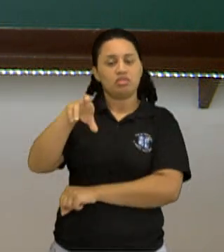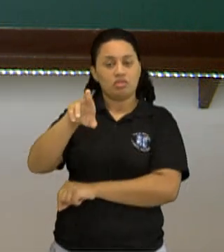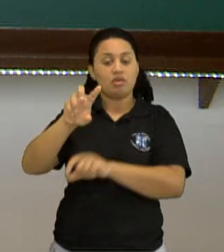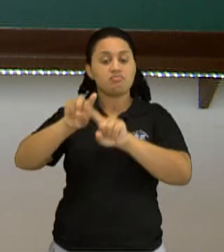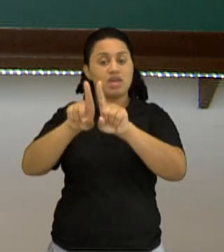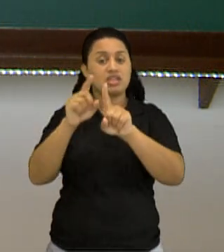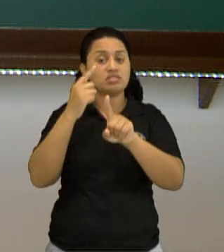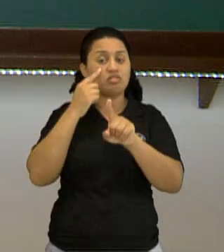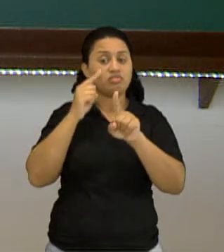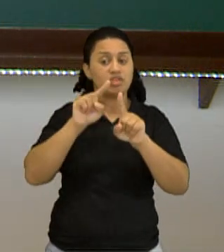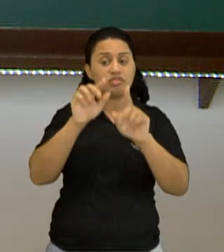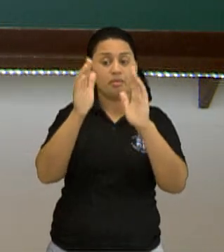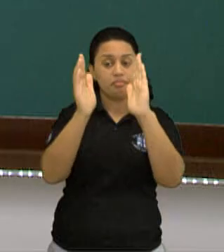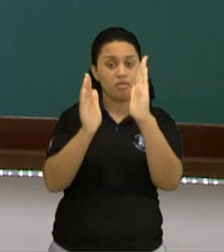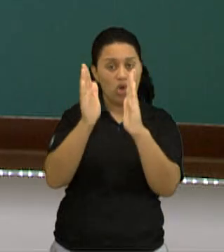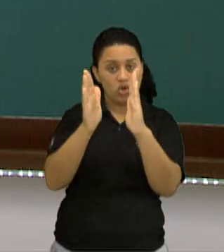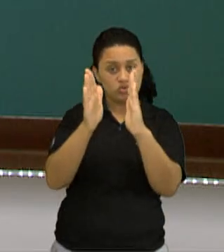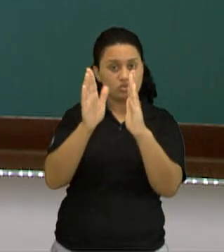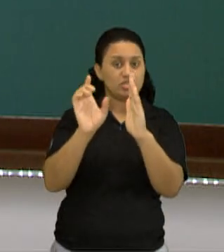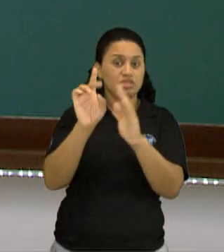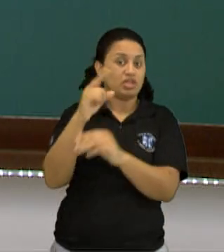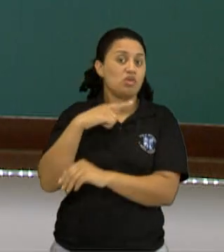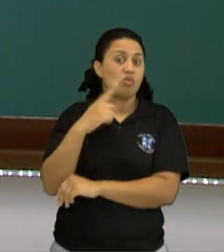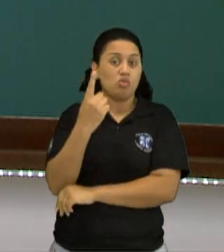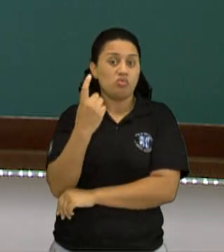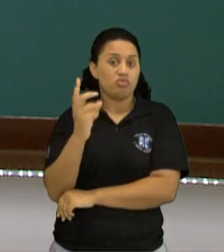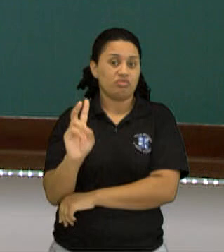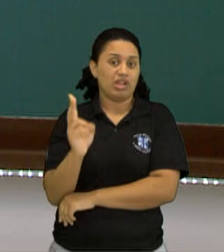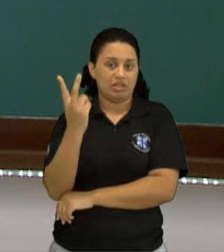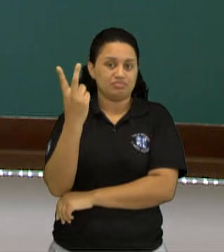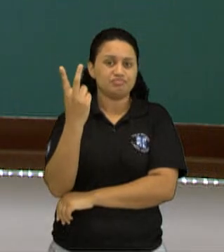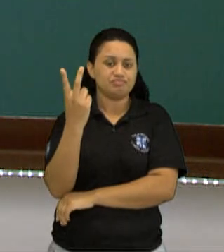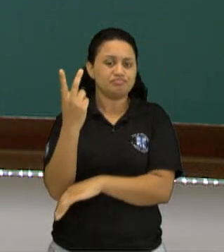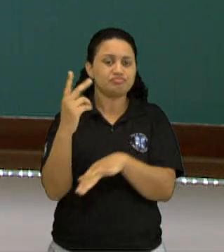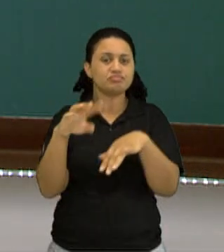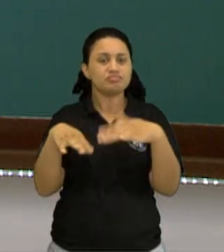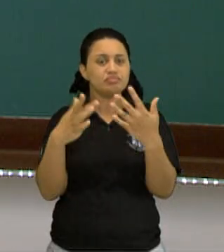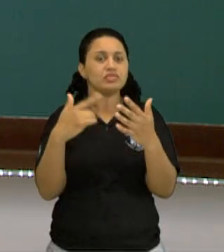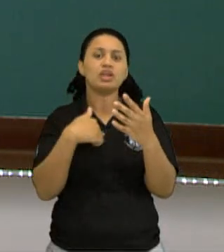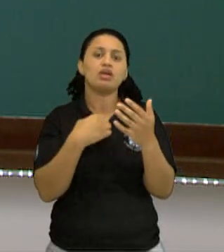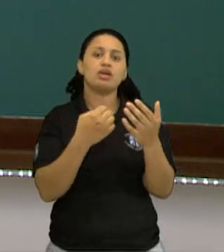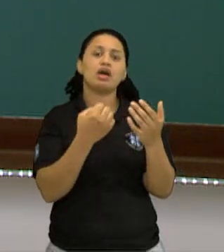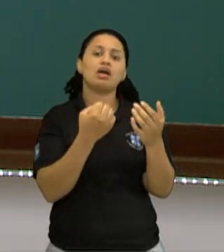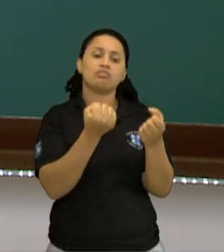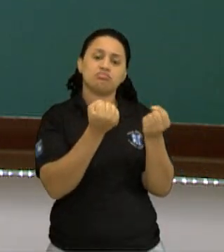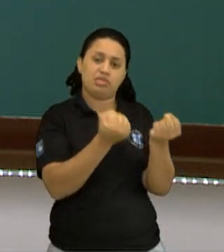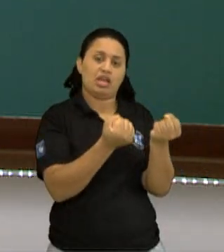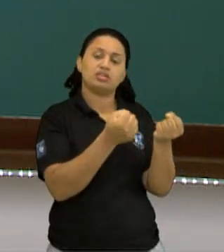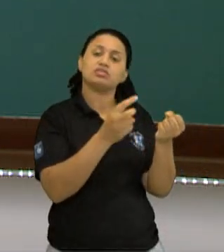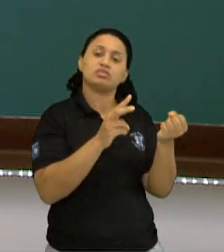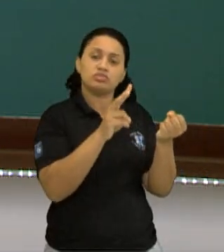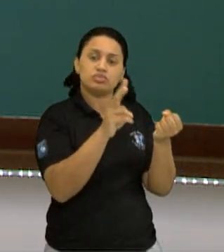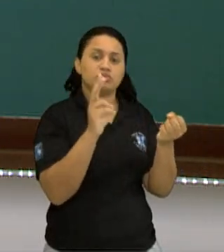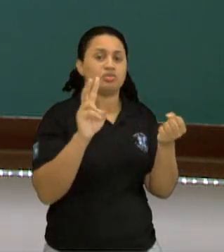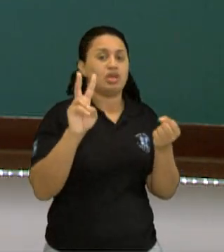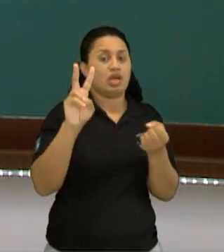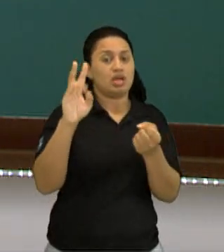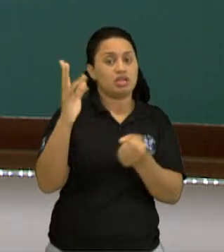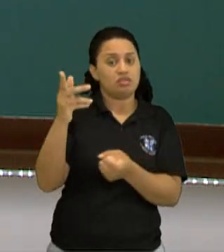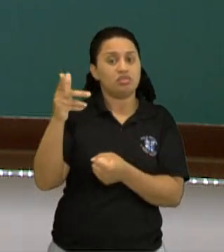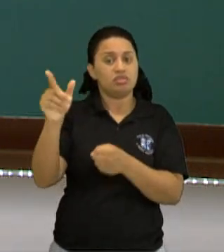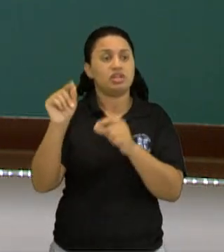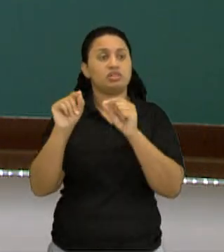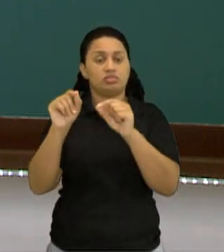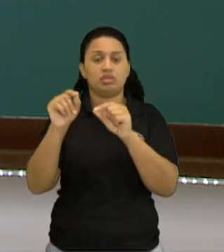analisar apenas o valor. Então, como a velocidade ela é igual e a massa não muda, quer dizer que em